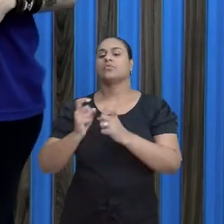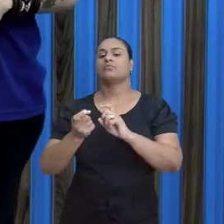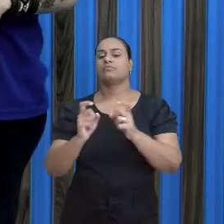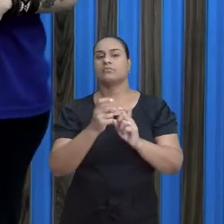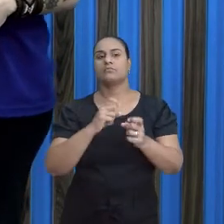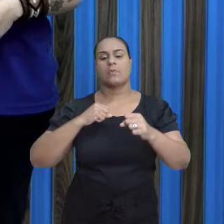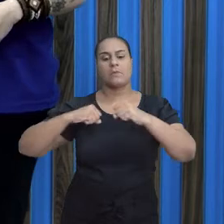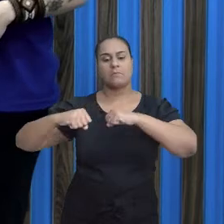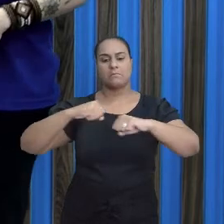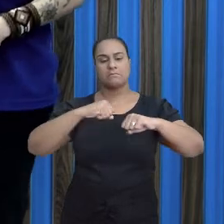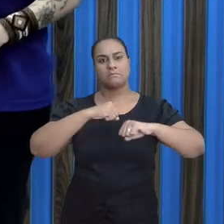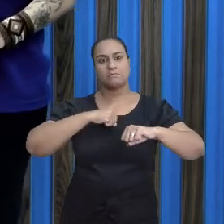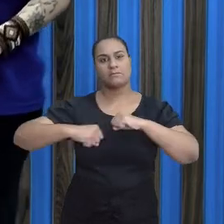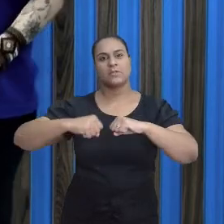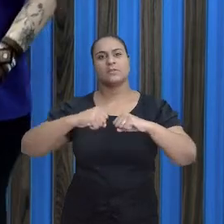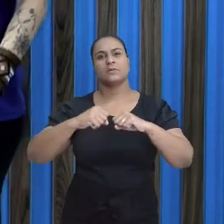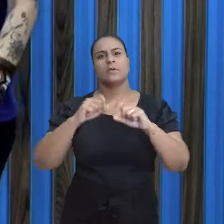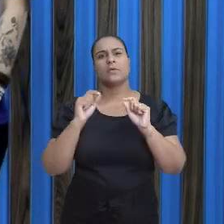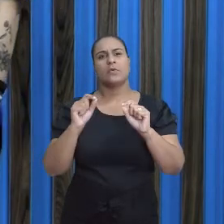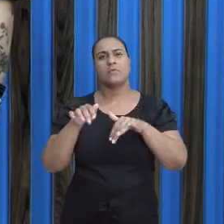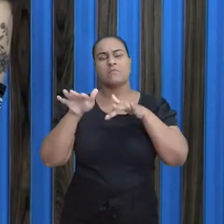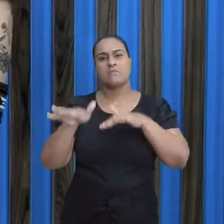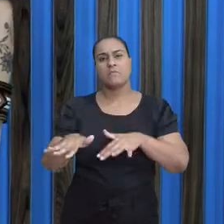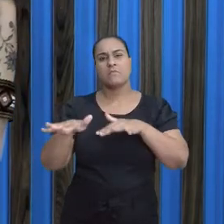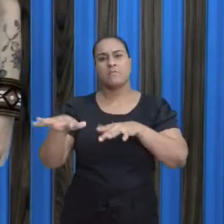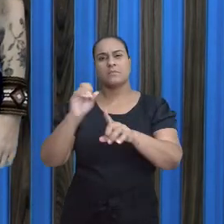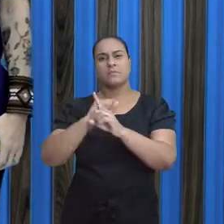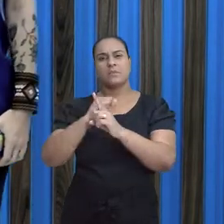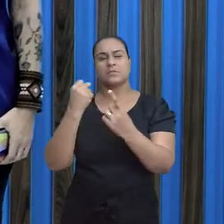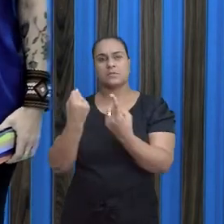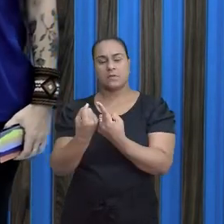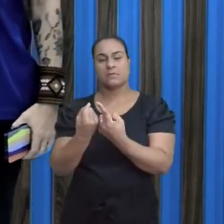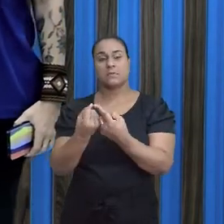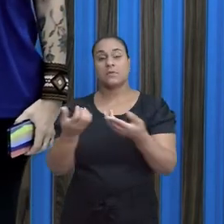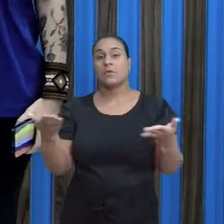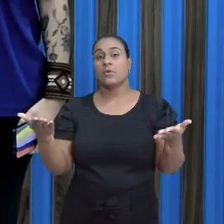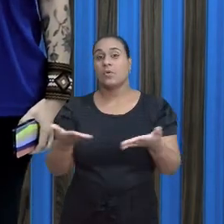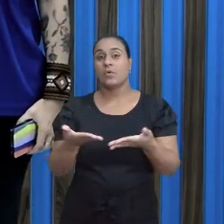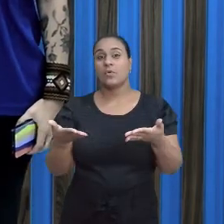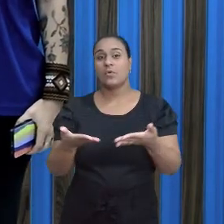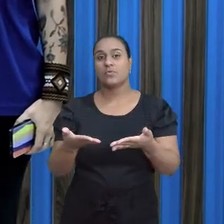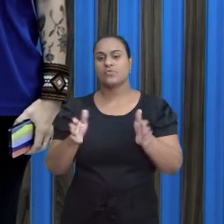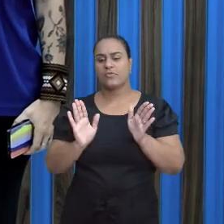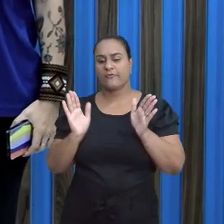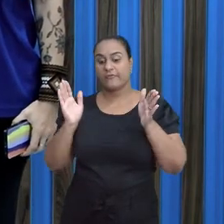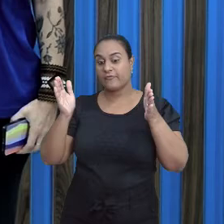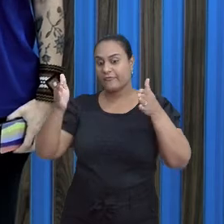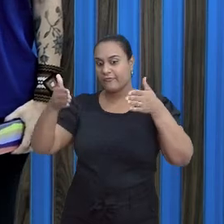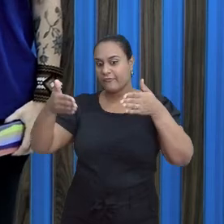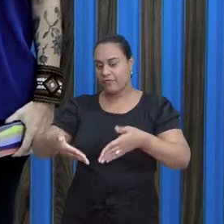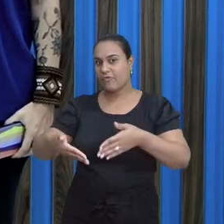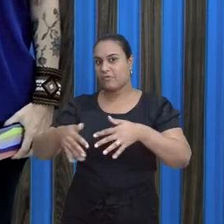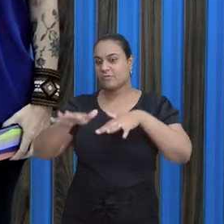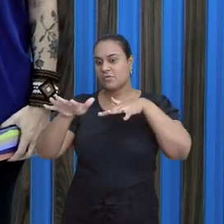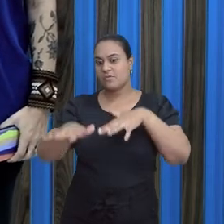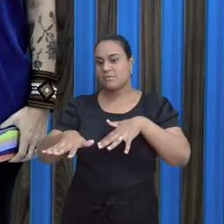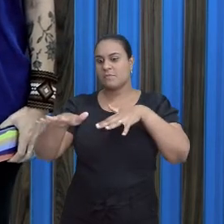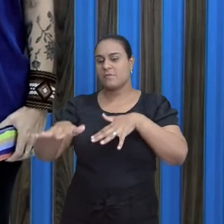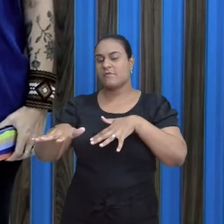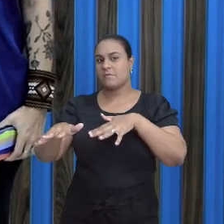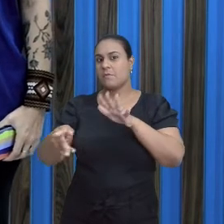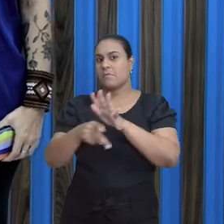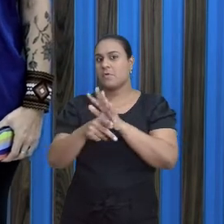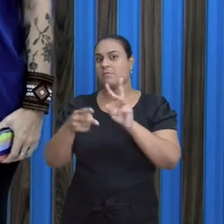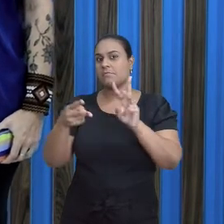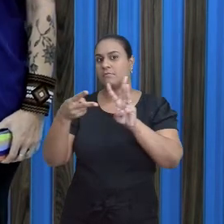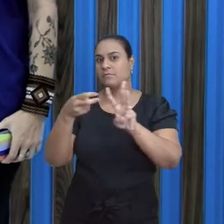né, debater, que é os movimentos sociais, e hoje a gente vai se atentar aos movimentos indígenas, né,